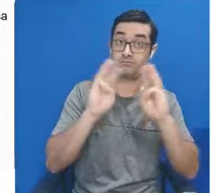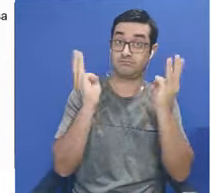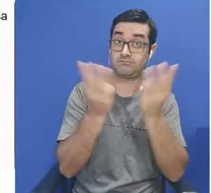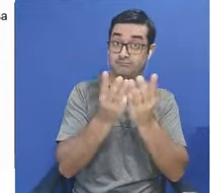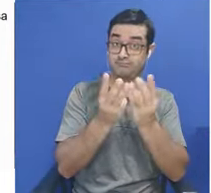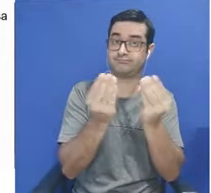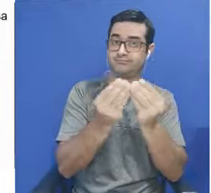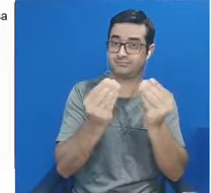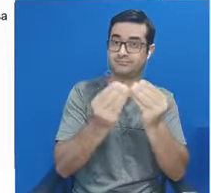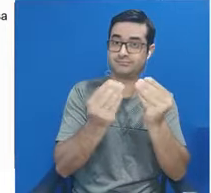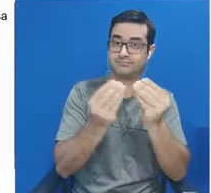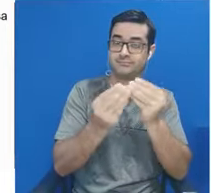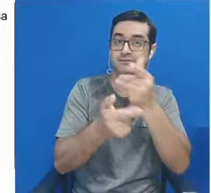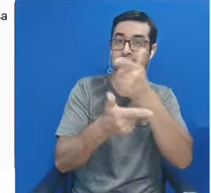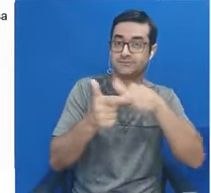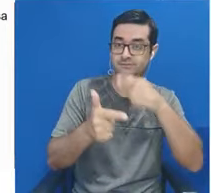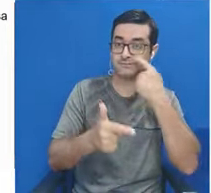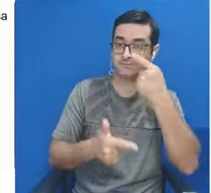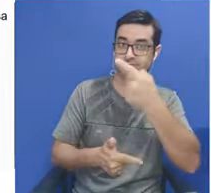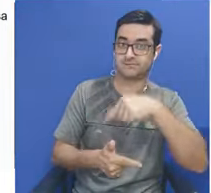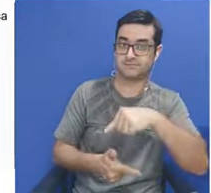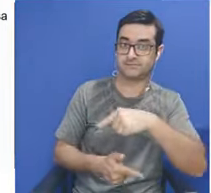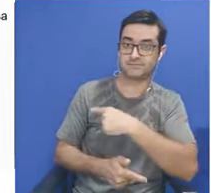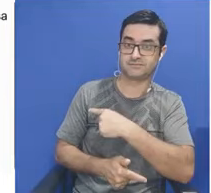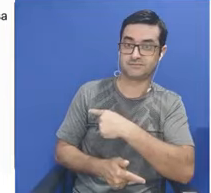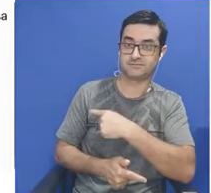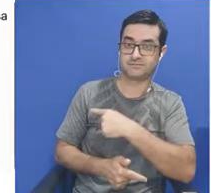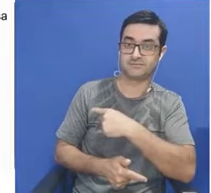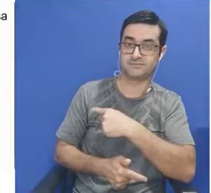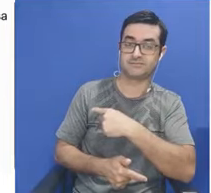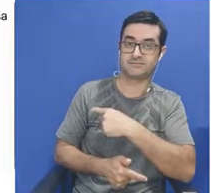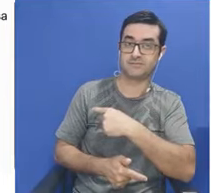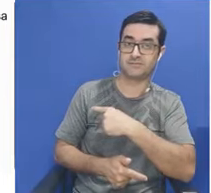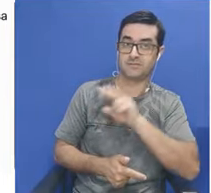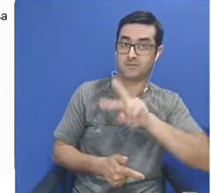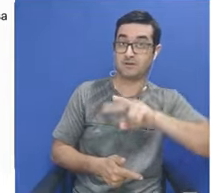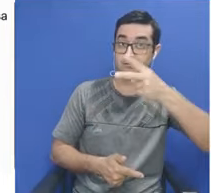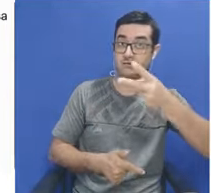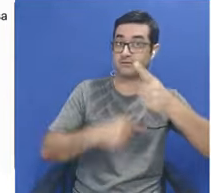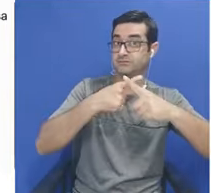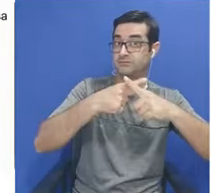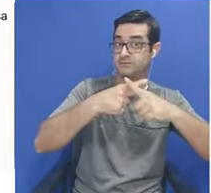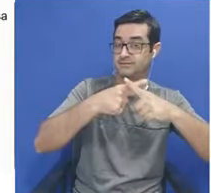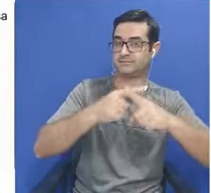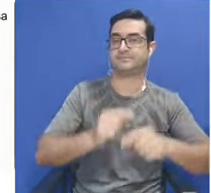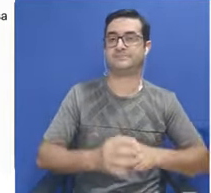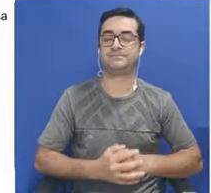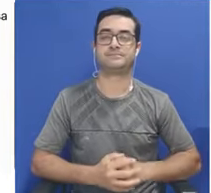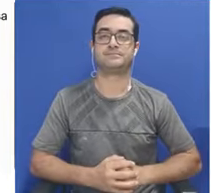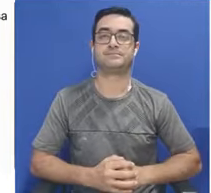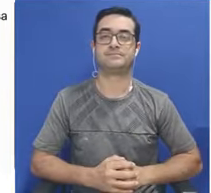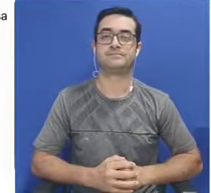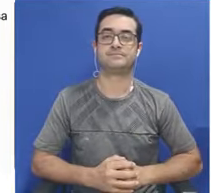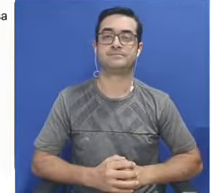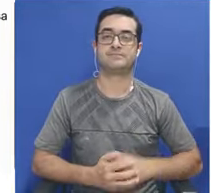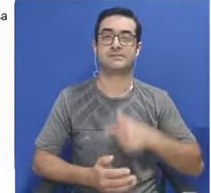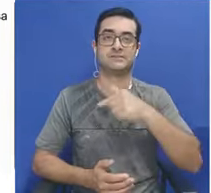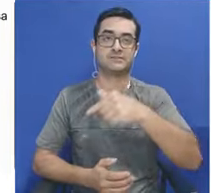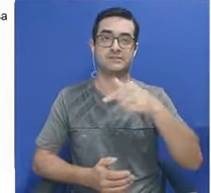cá, multiplicando. Tranquilo? Então, 77,8 gramas vezes mol divididos por